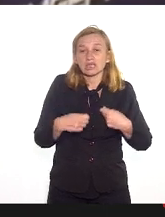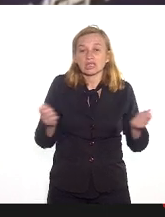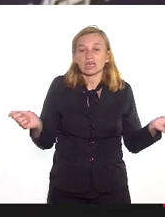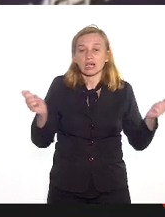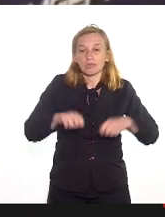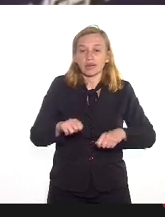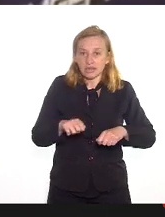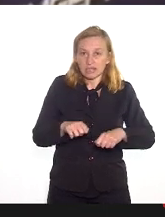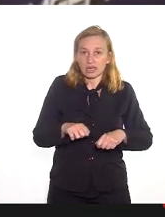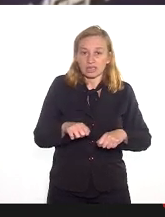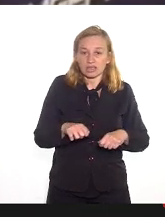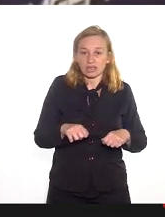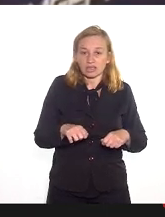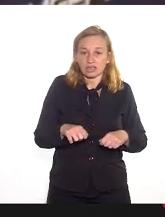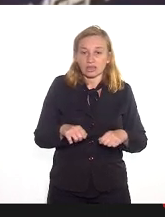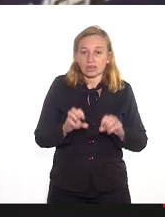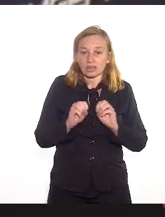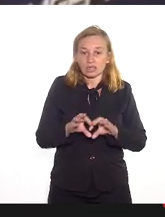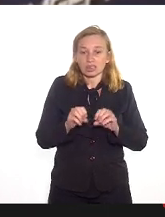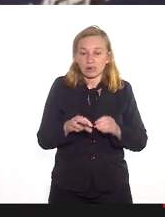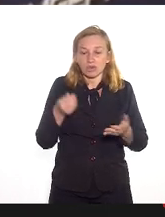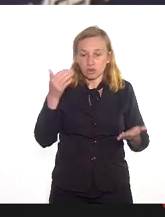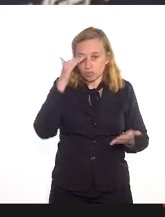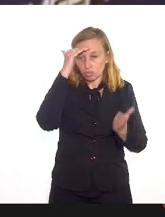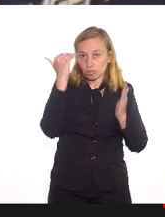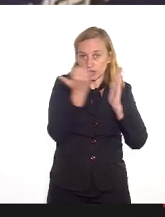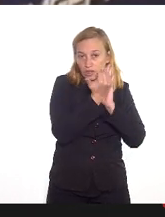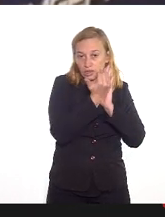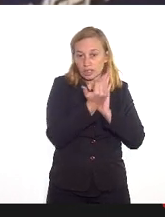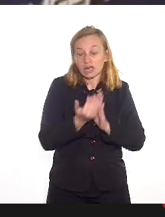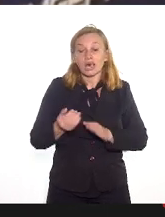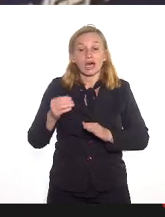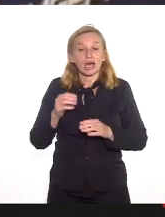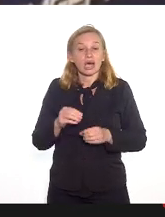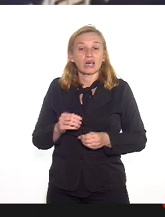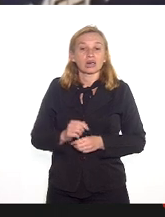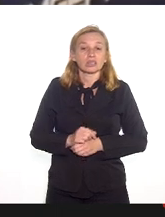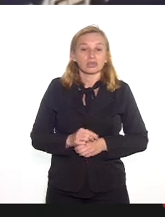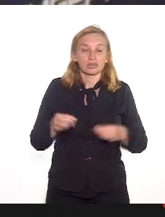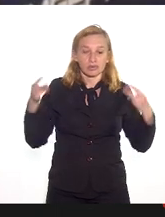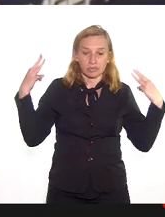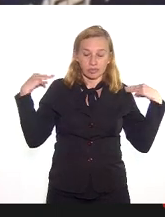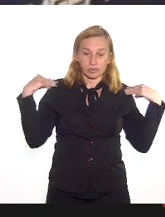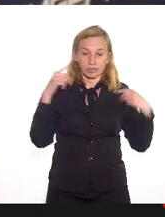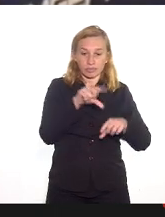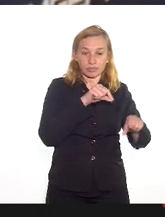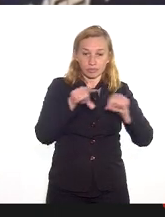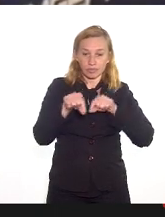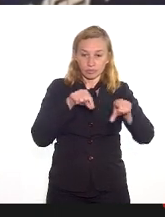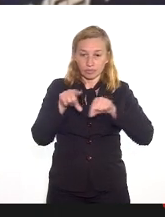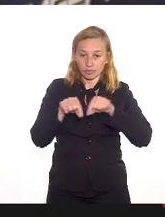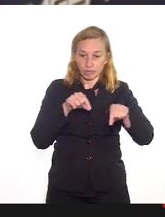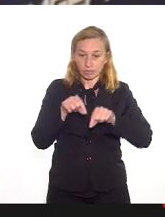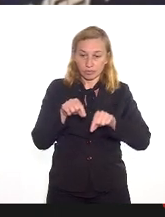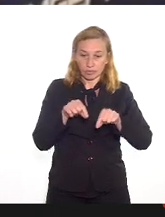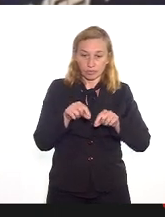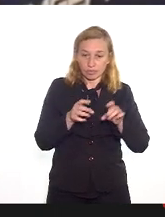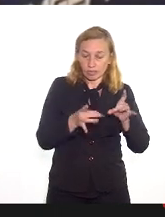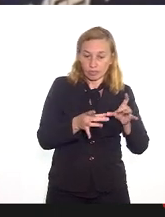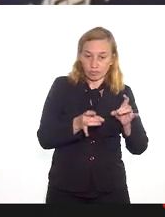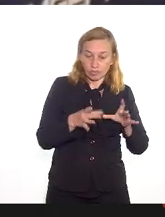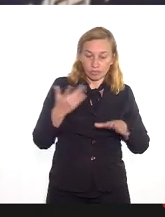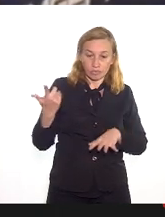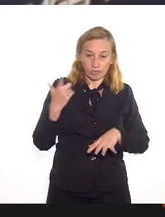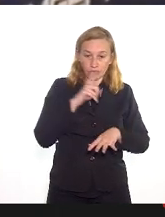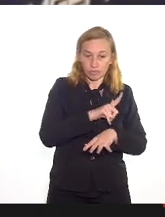capacidades militares para esses navios cumprirem. A Marinha selecionou o fornecedor, ganhou um consórcio